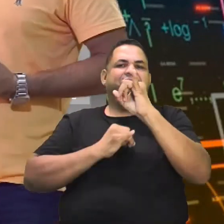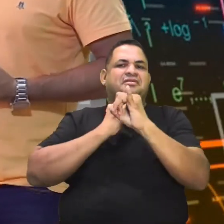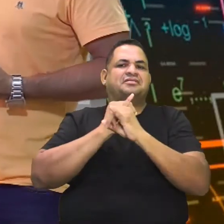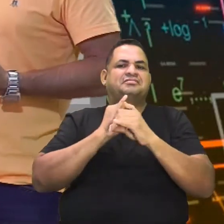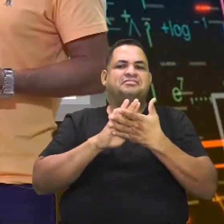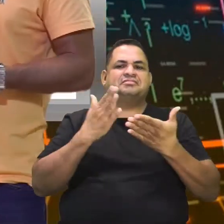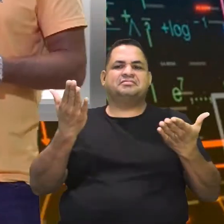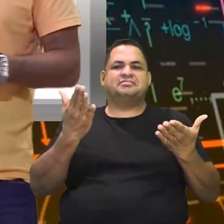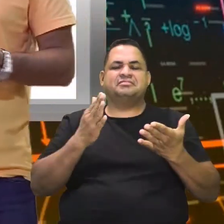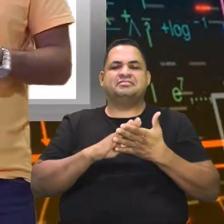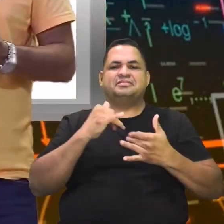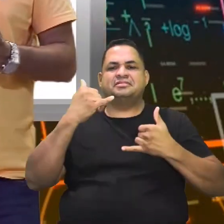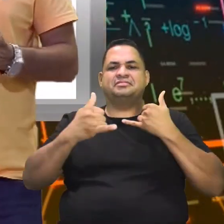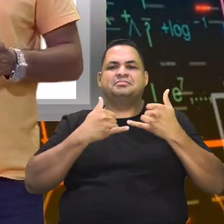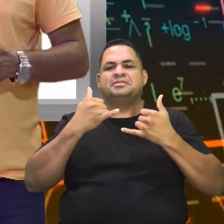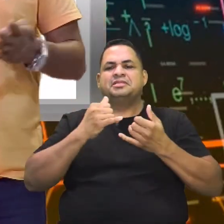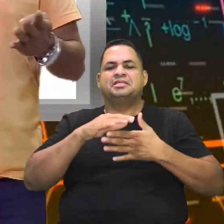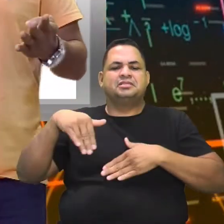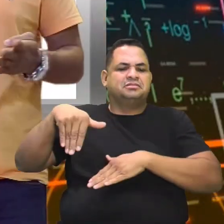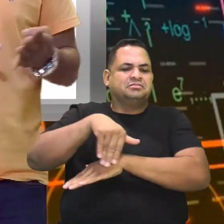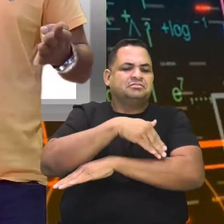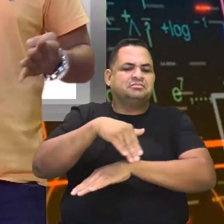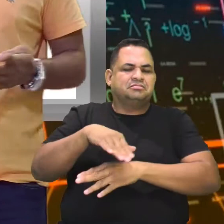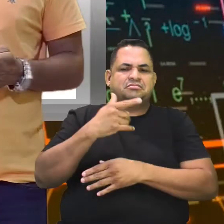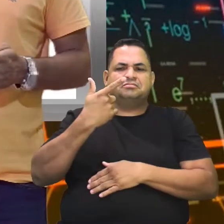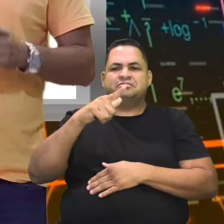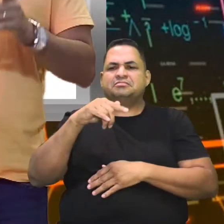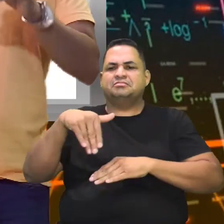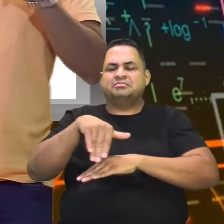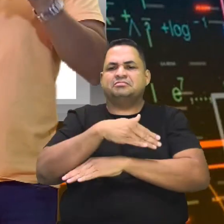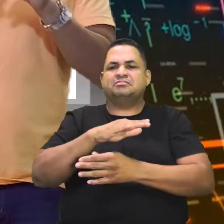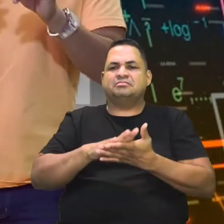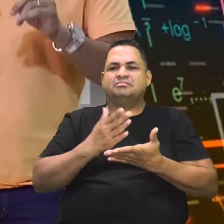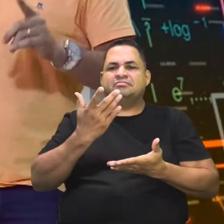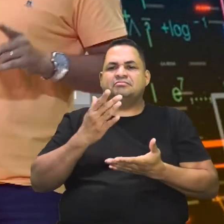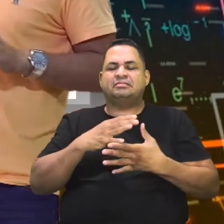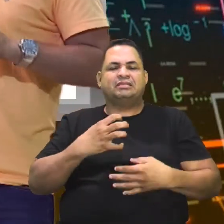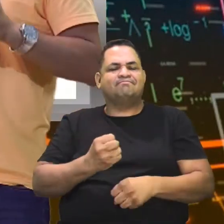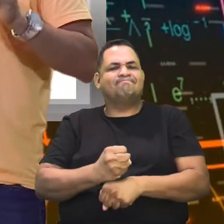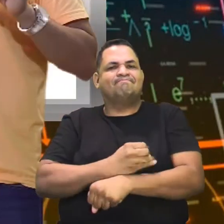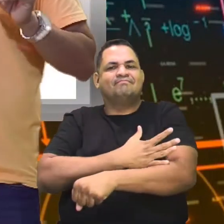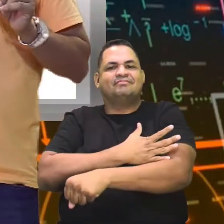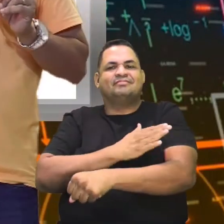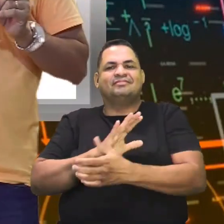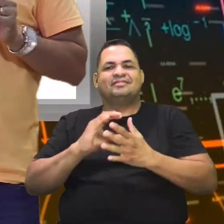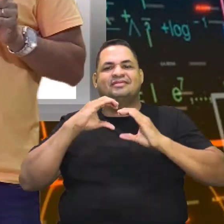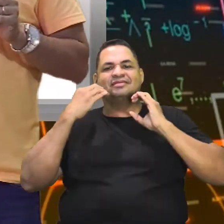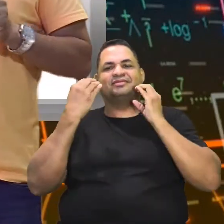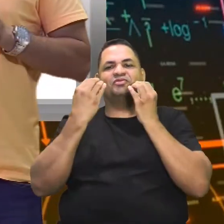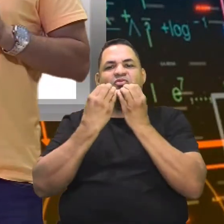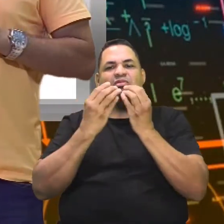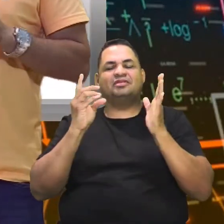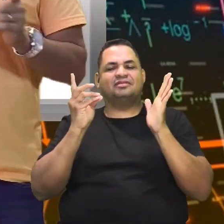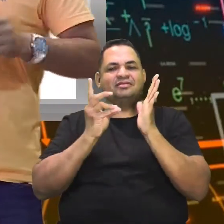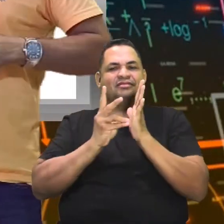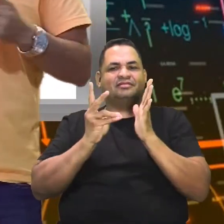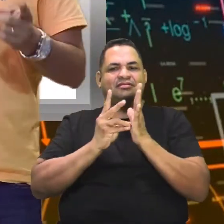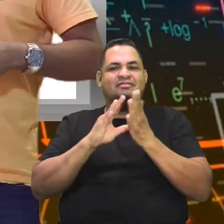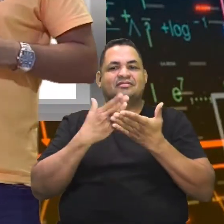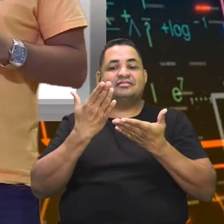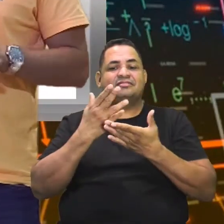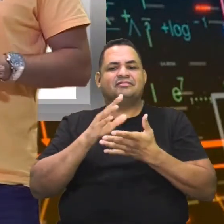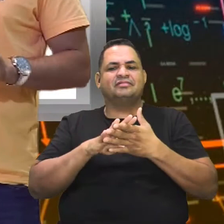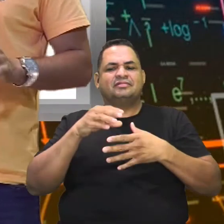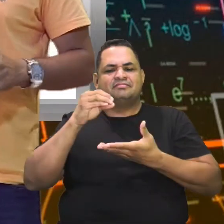Os meninos não fazem aquela brincadeira de rua. Quase você não vê uma brincadeira de rua. Eu até fiquei emocionado lá na comunidade indígena. Lá quando eu vi os